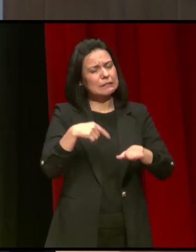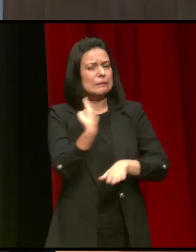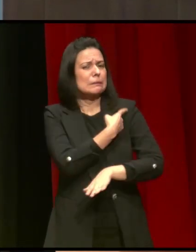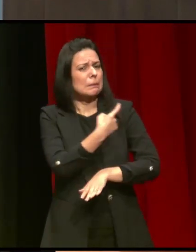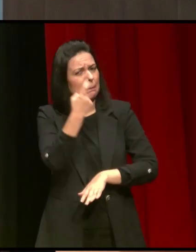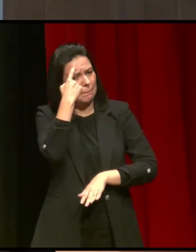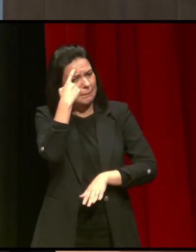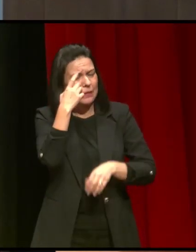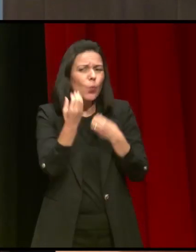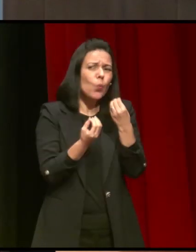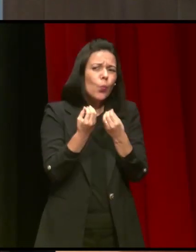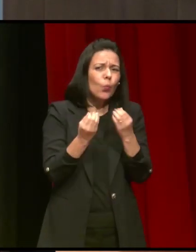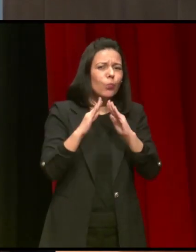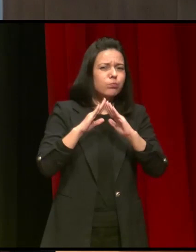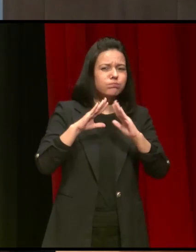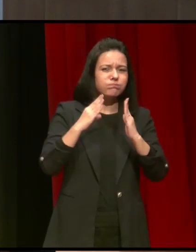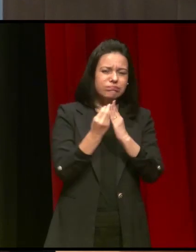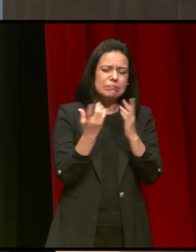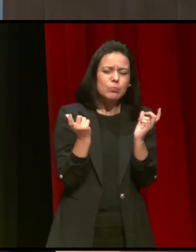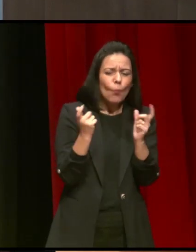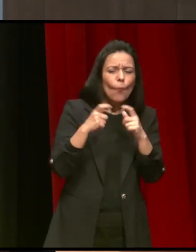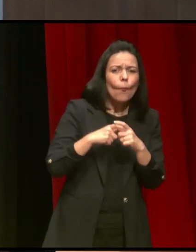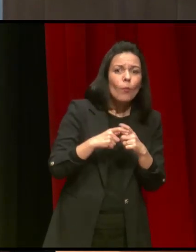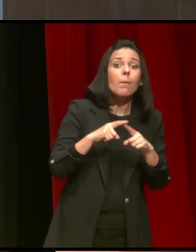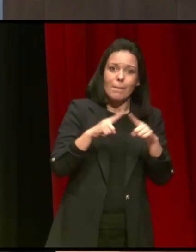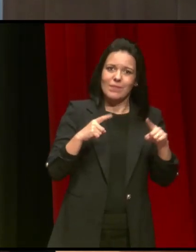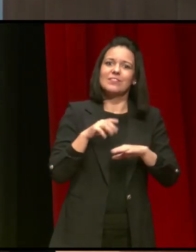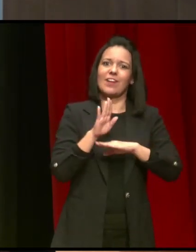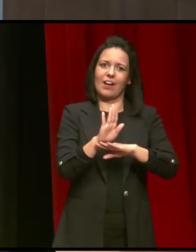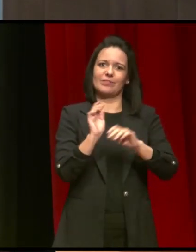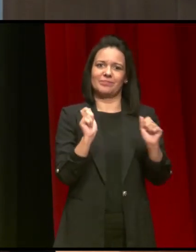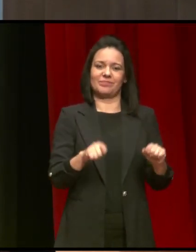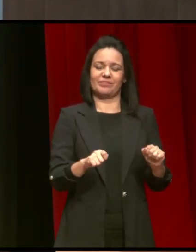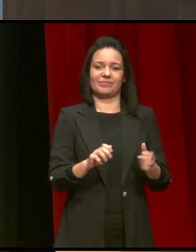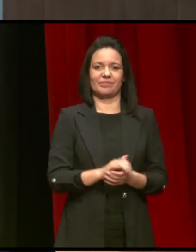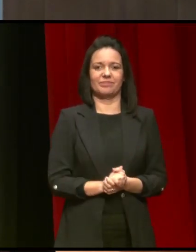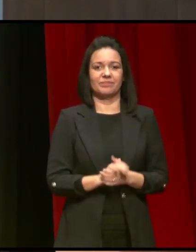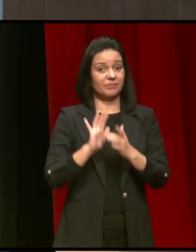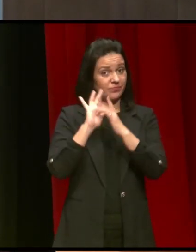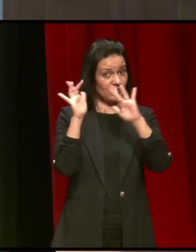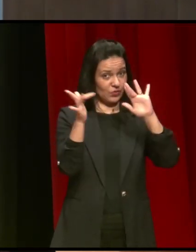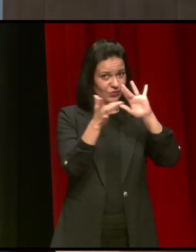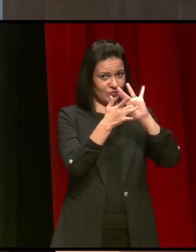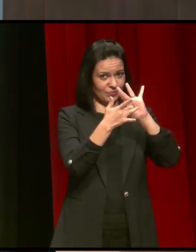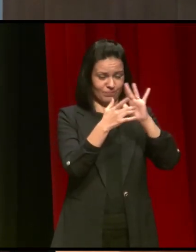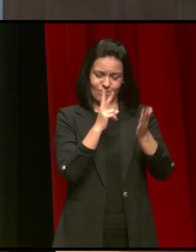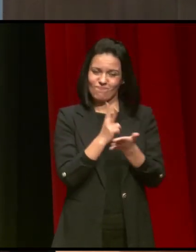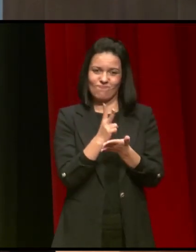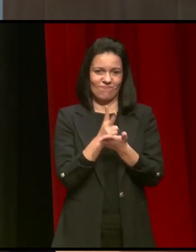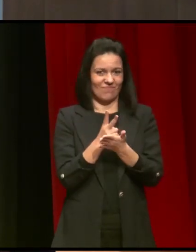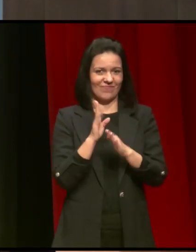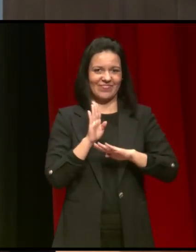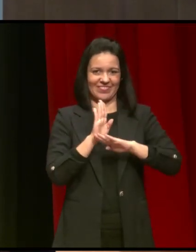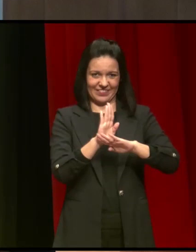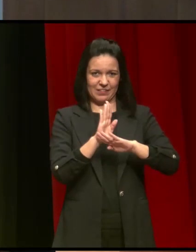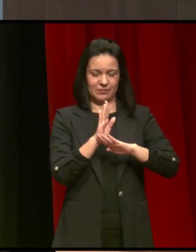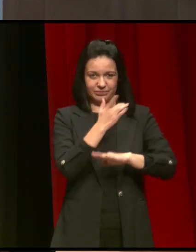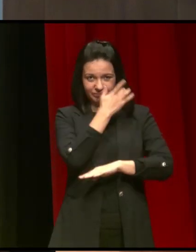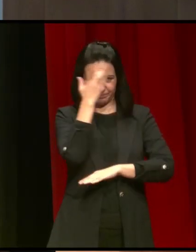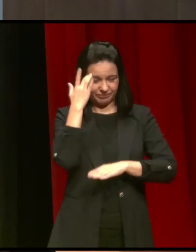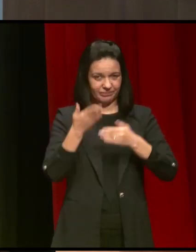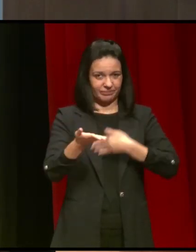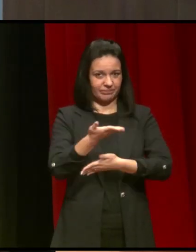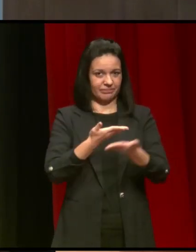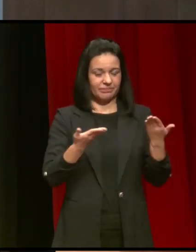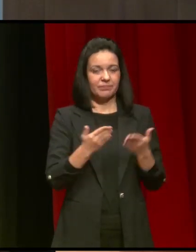coisa. Mas Jesus ajudava as pessoas fisicamente e espiritualmente. Vamos falar agora de pessoas com deficiência